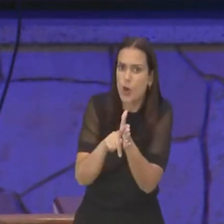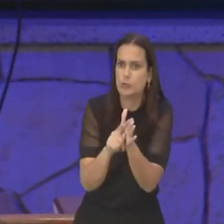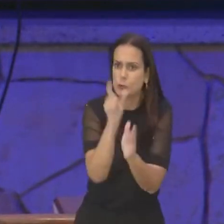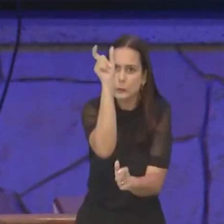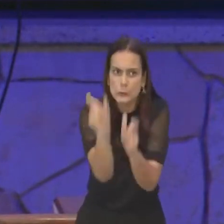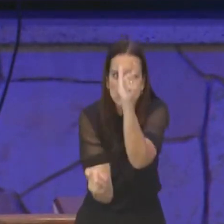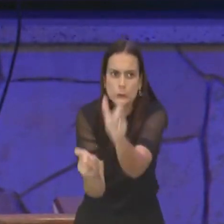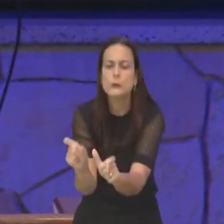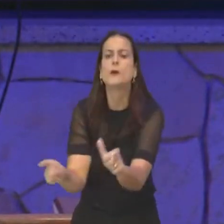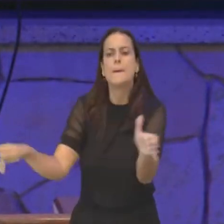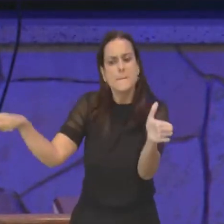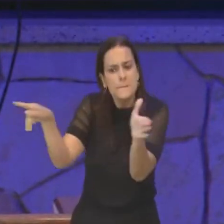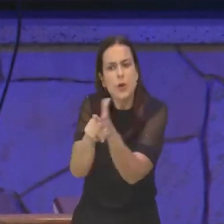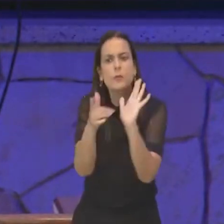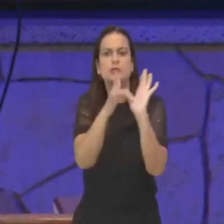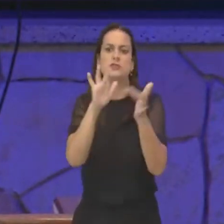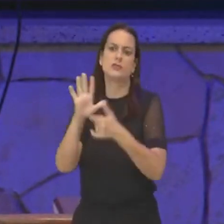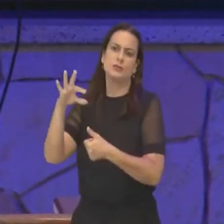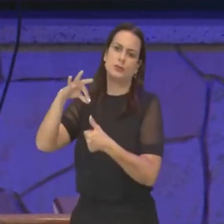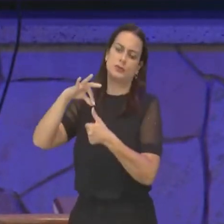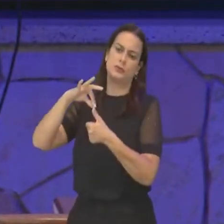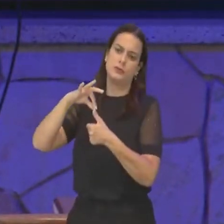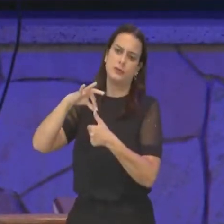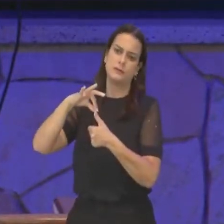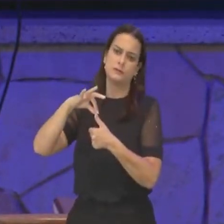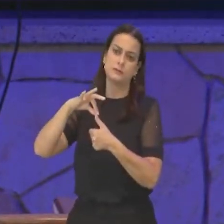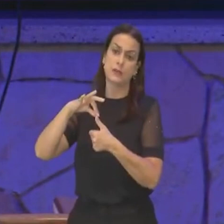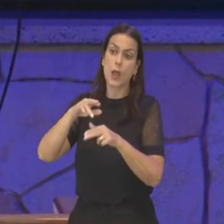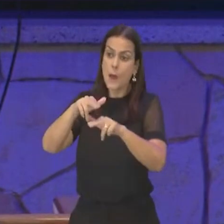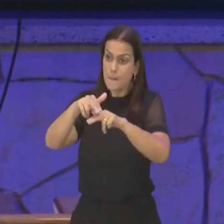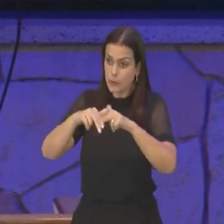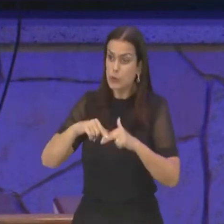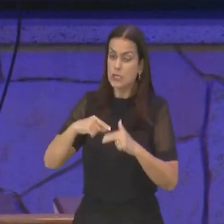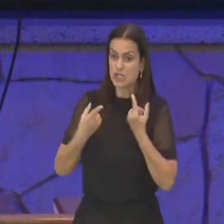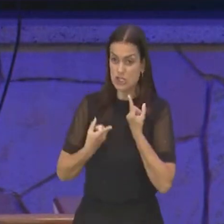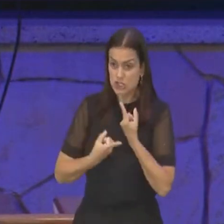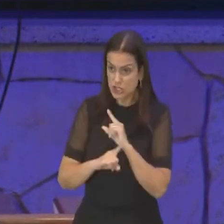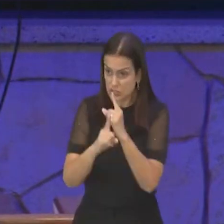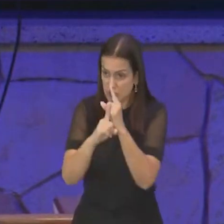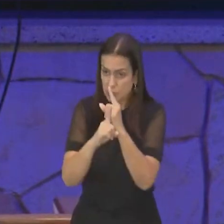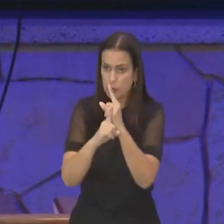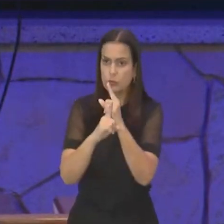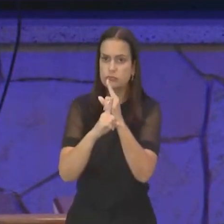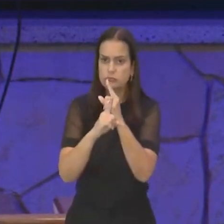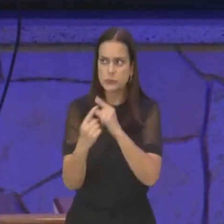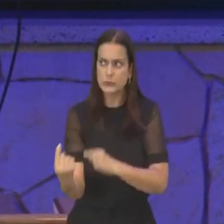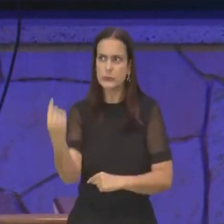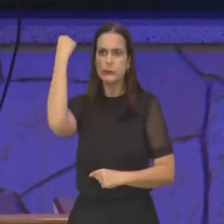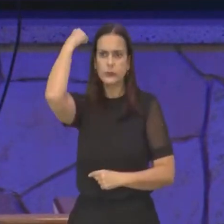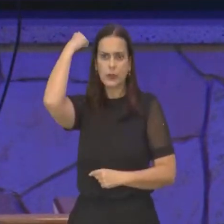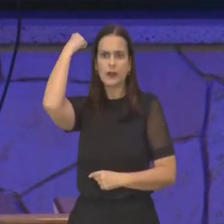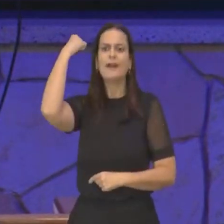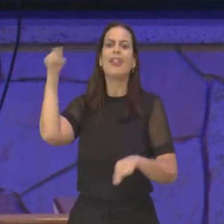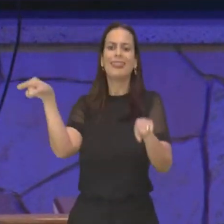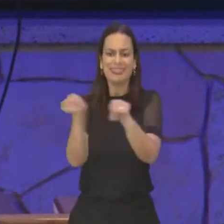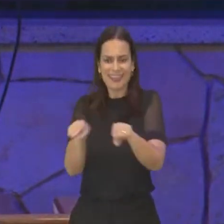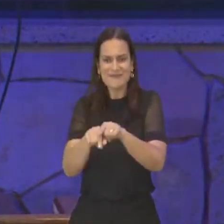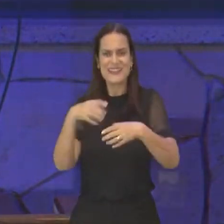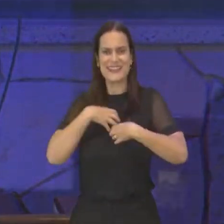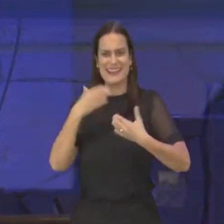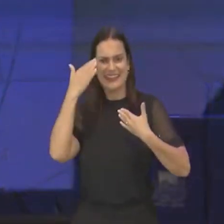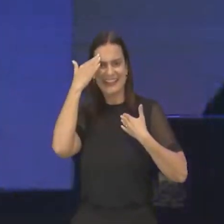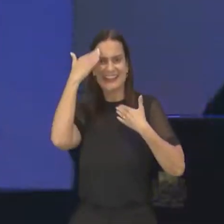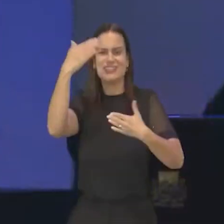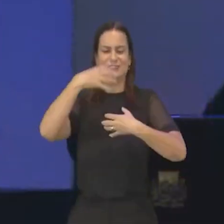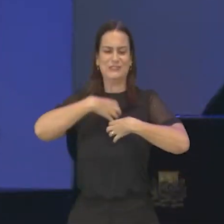a Cristo Jesus. E por isso os discípulos viviam com esse senso de gratidão, com